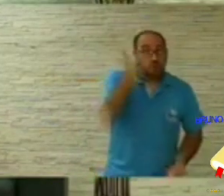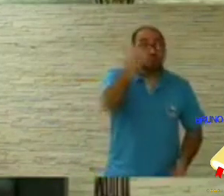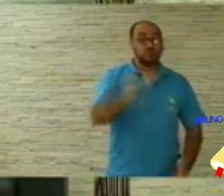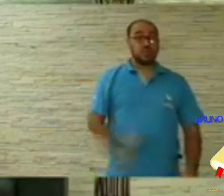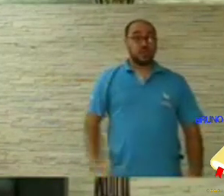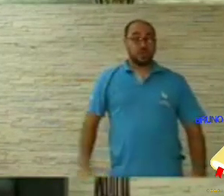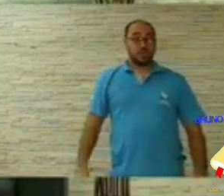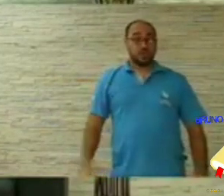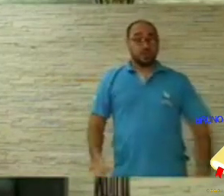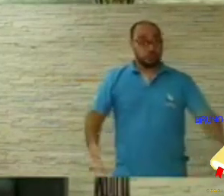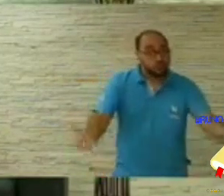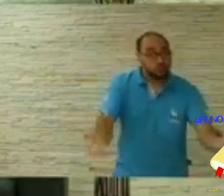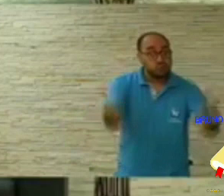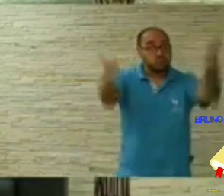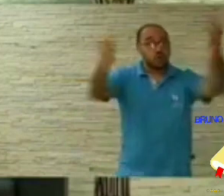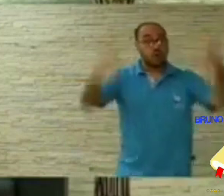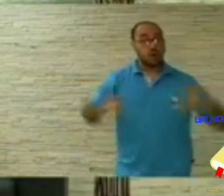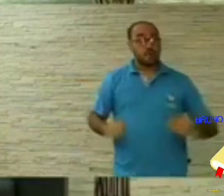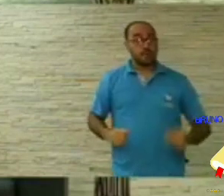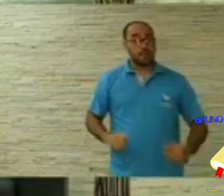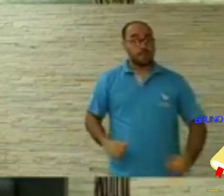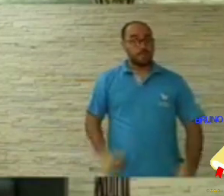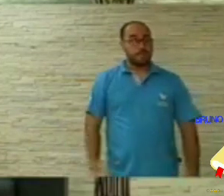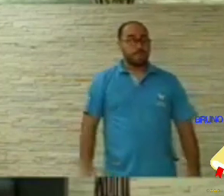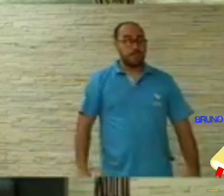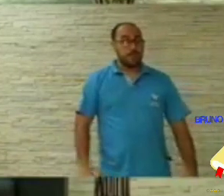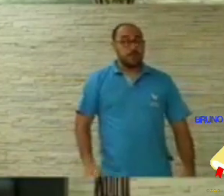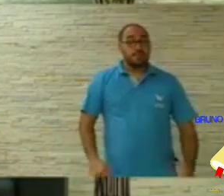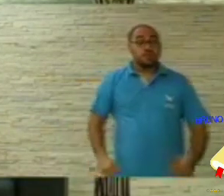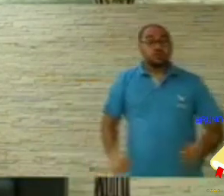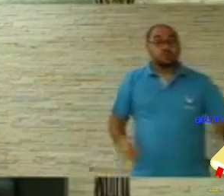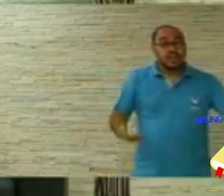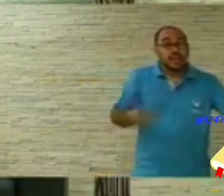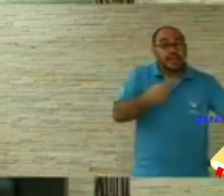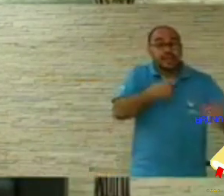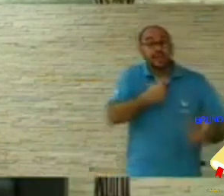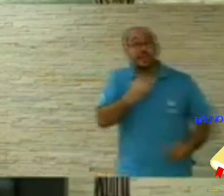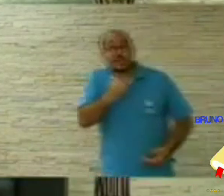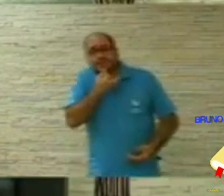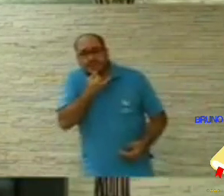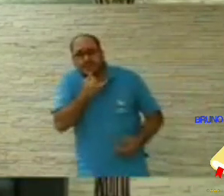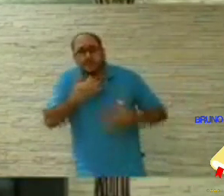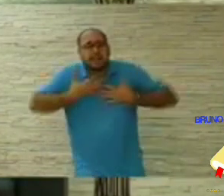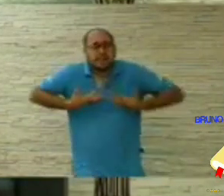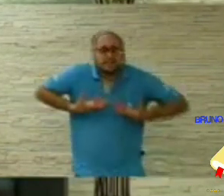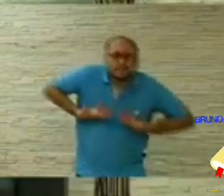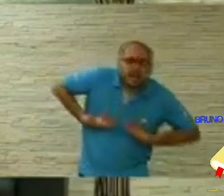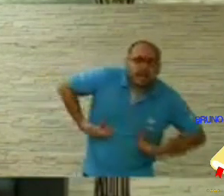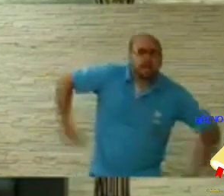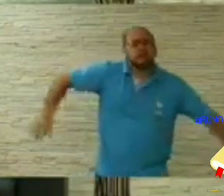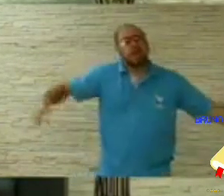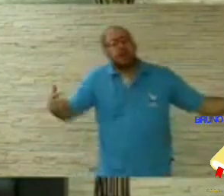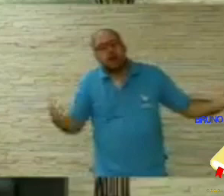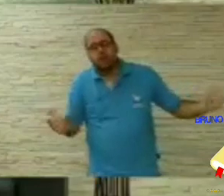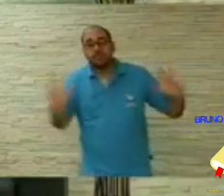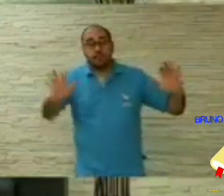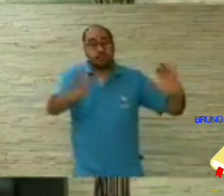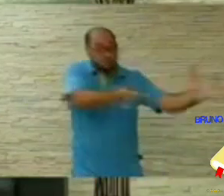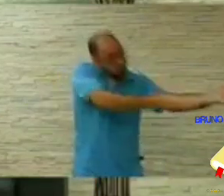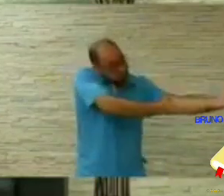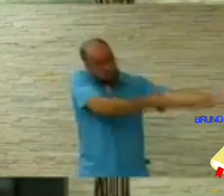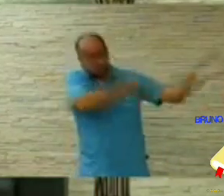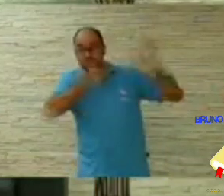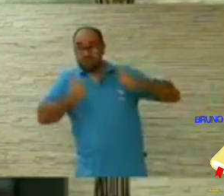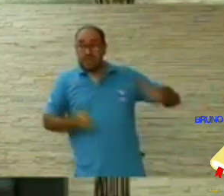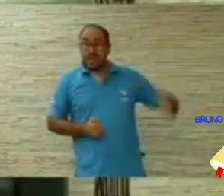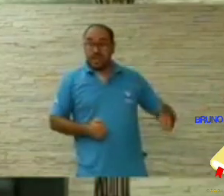novamente. Deus ergue, verso 7, do pó o fraco. Talvez você esteja se sentindo no pó. Talvez você esteja